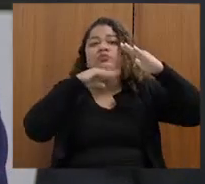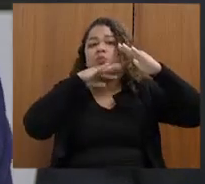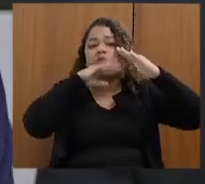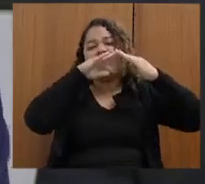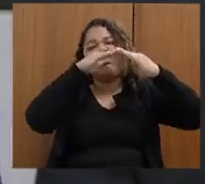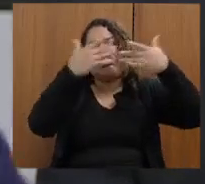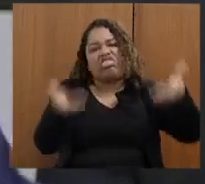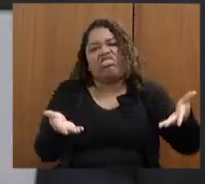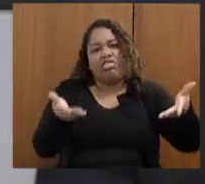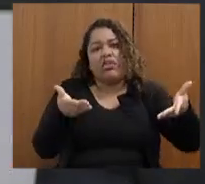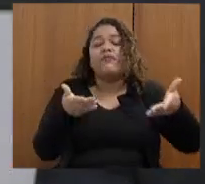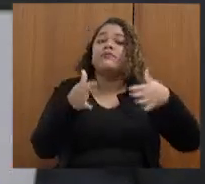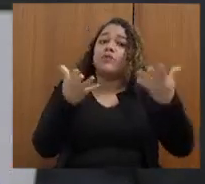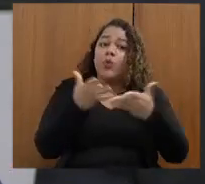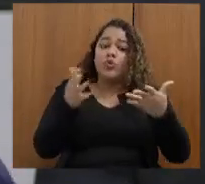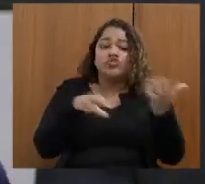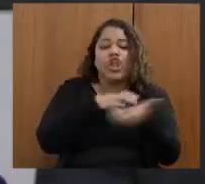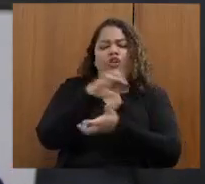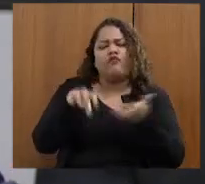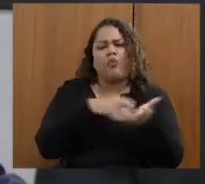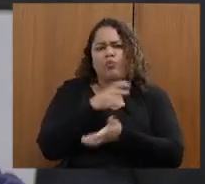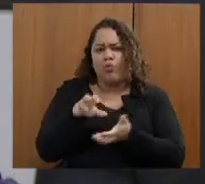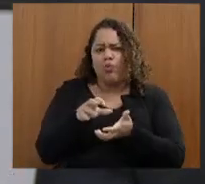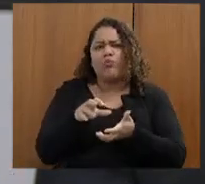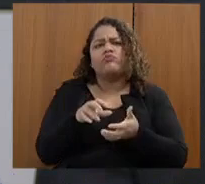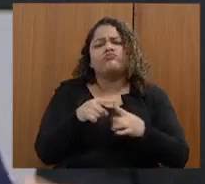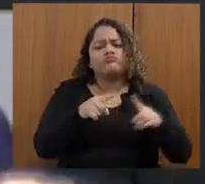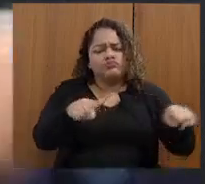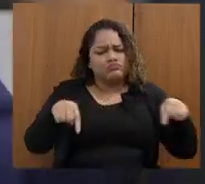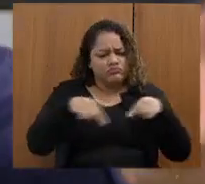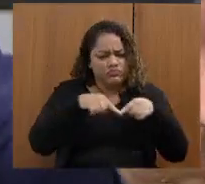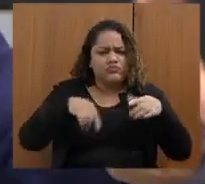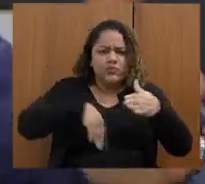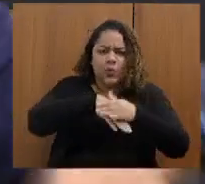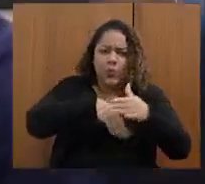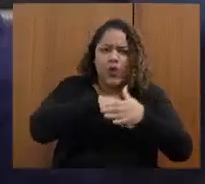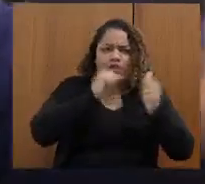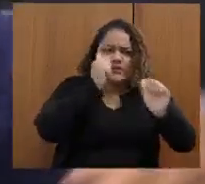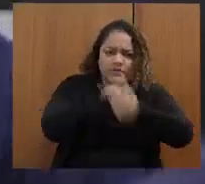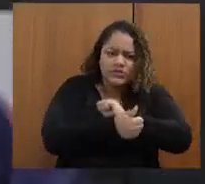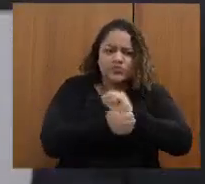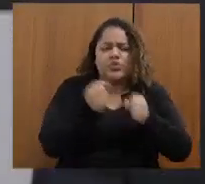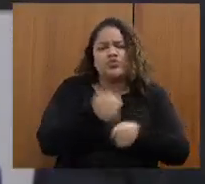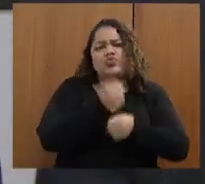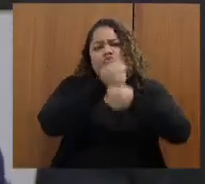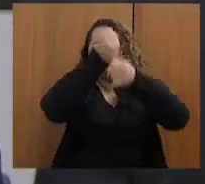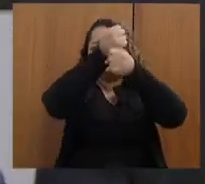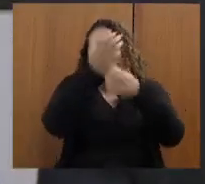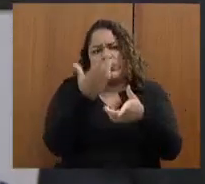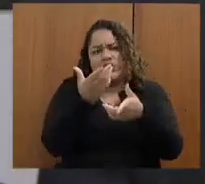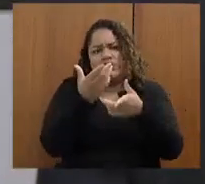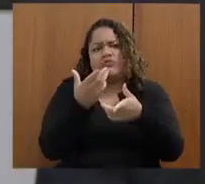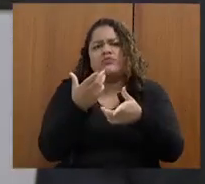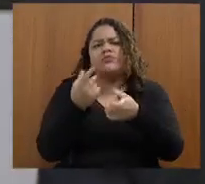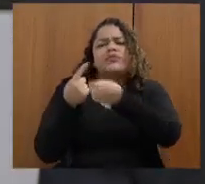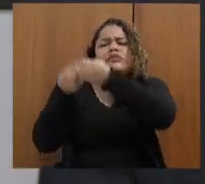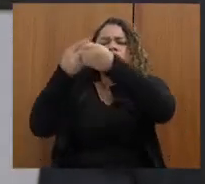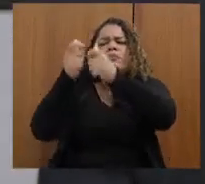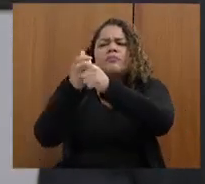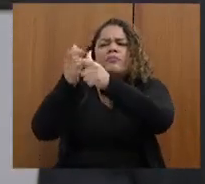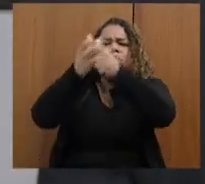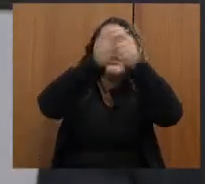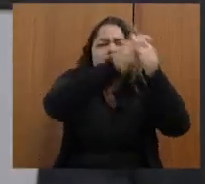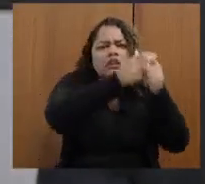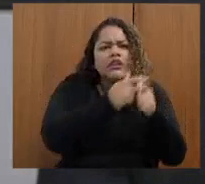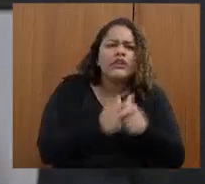o ar da escola sendo reformado quadra sendo construída inclusive em distritos em povoados ou seja